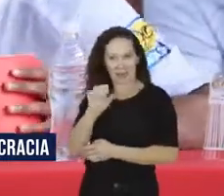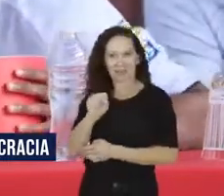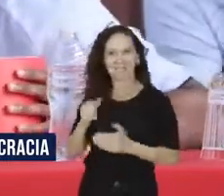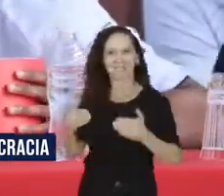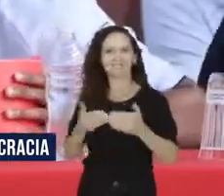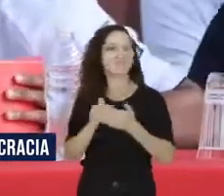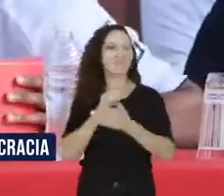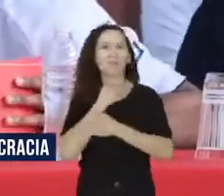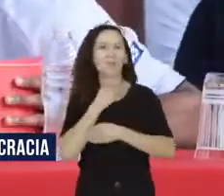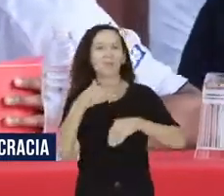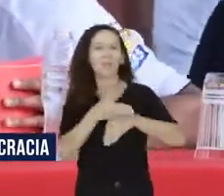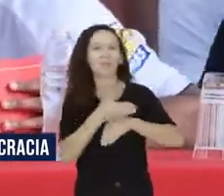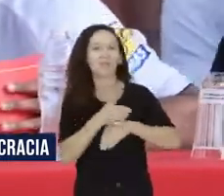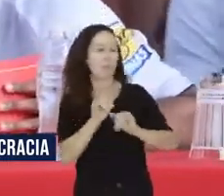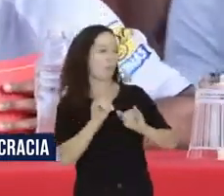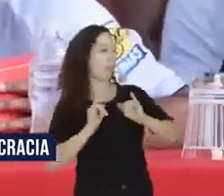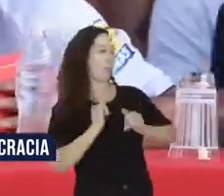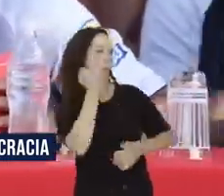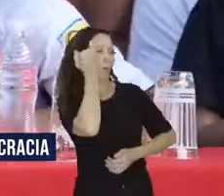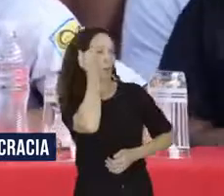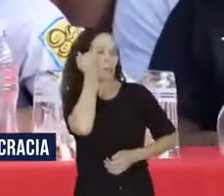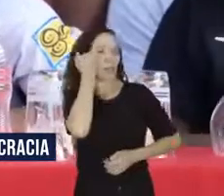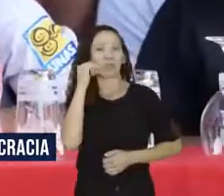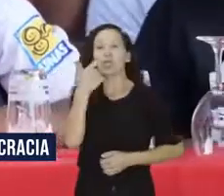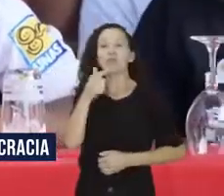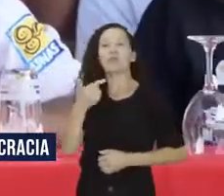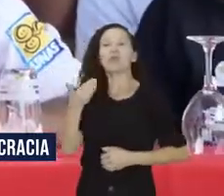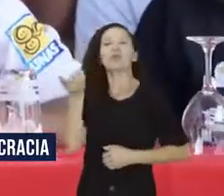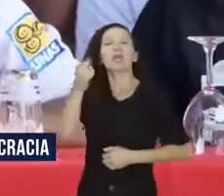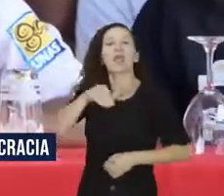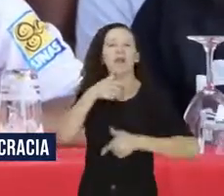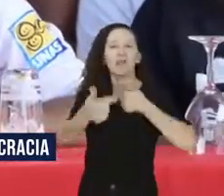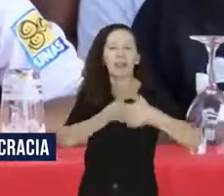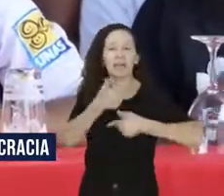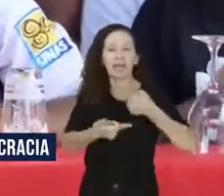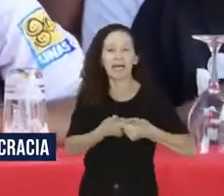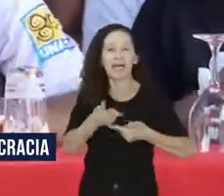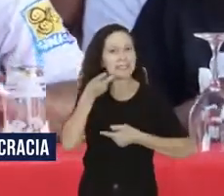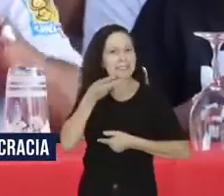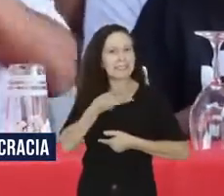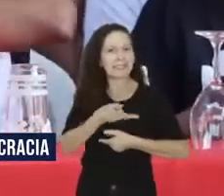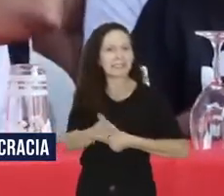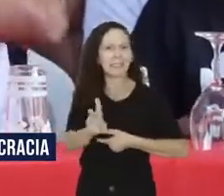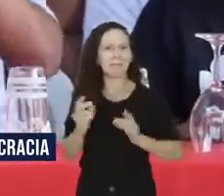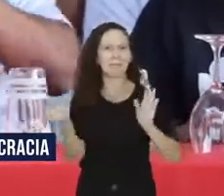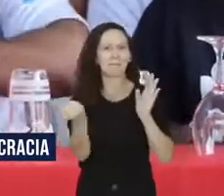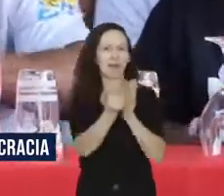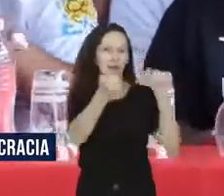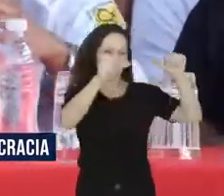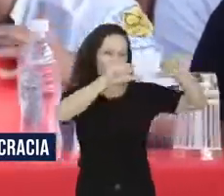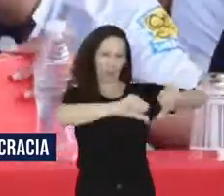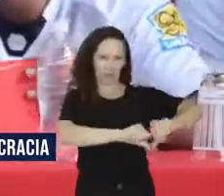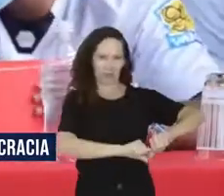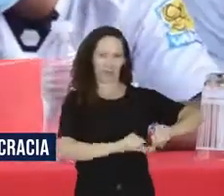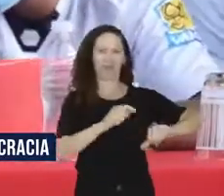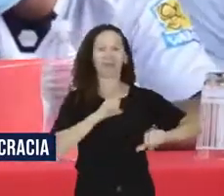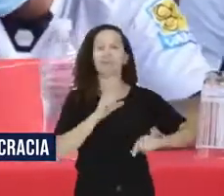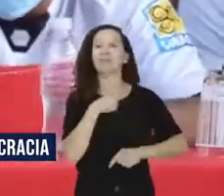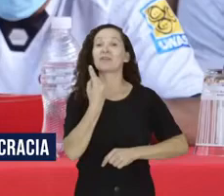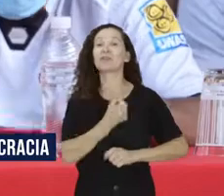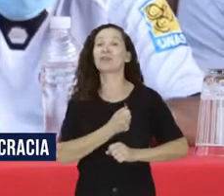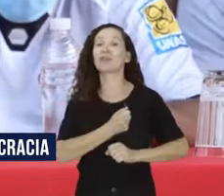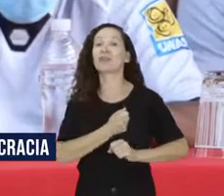preguiçoso, não vai vir trabalhar, é sempre taxado como pior. E aí sobra o quê, né? O tráfico ele sempre abraça, ele não